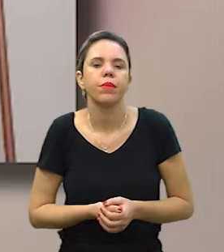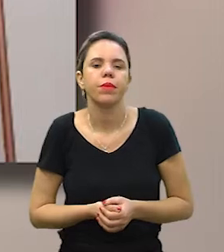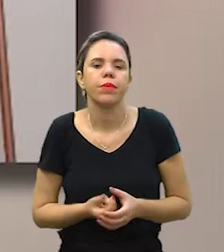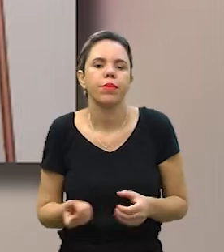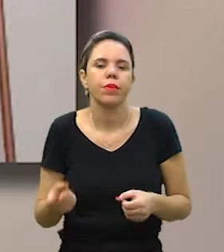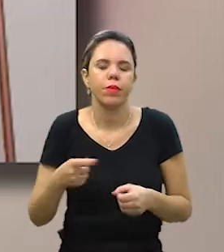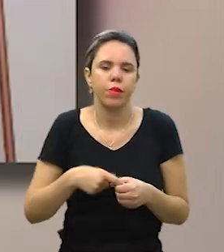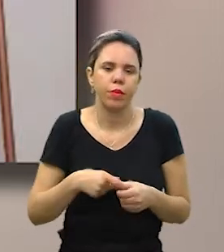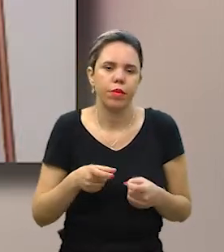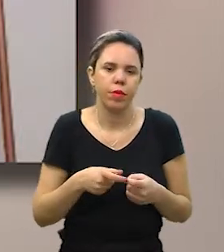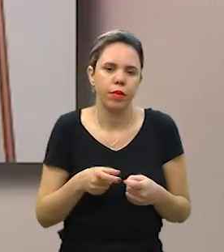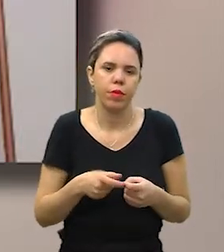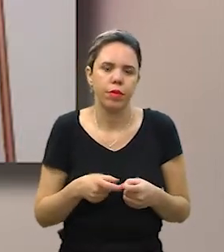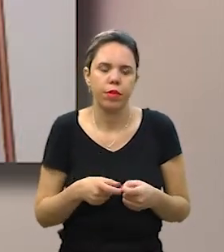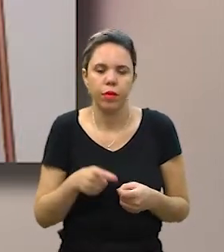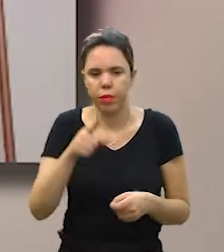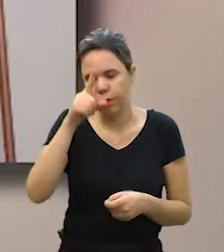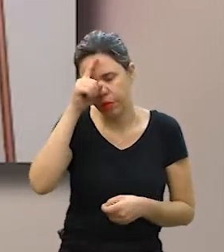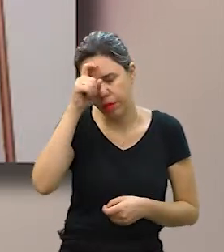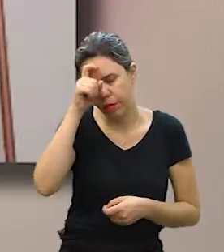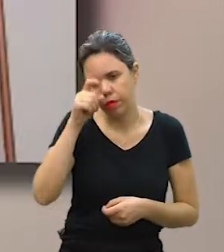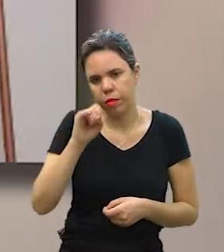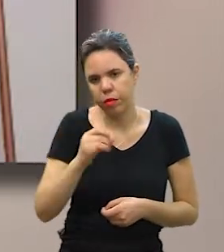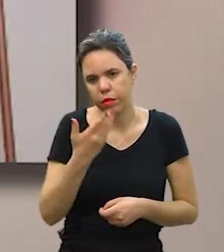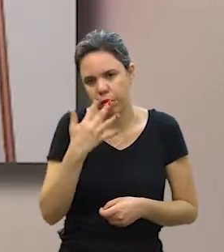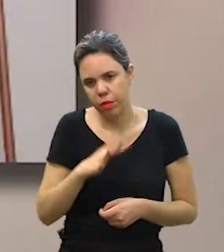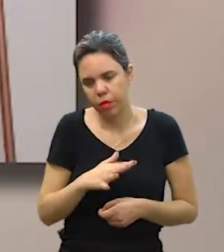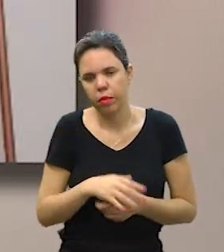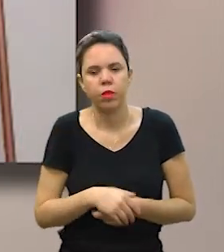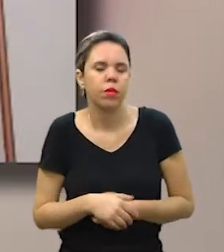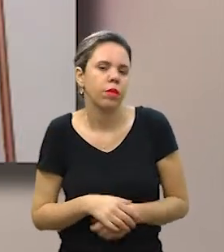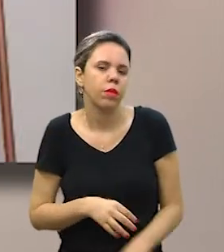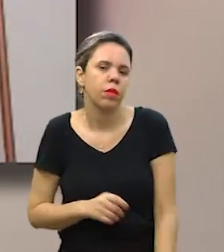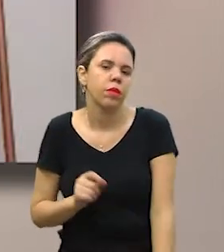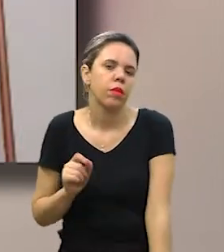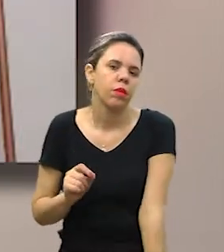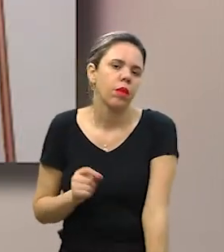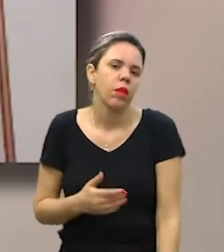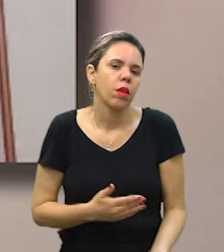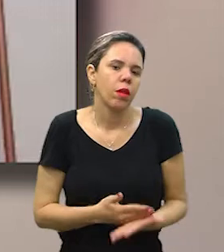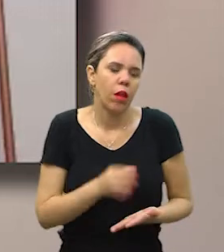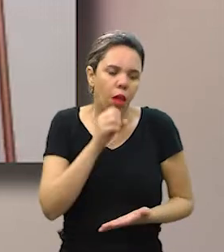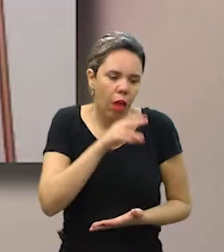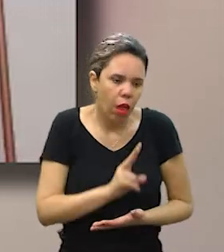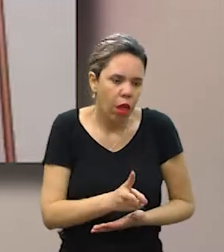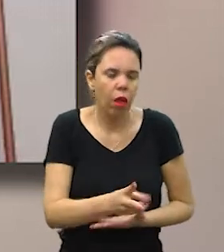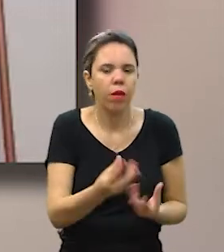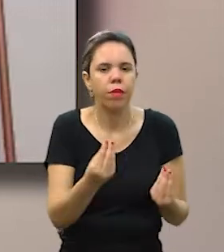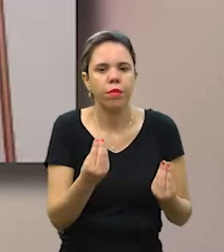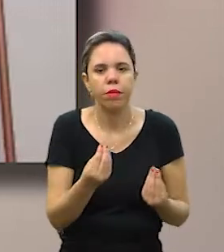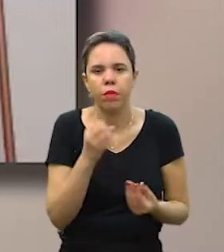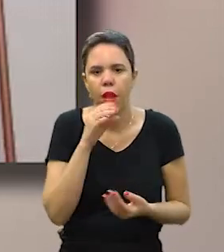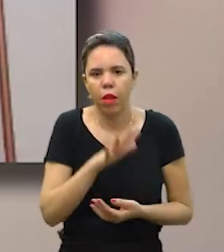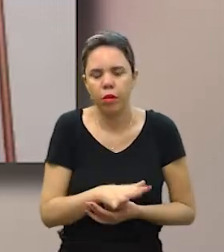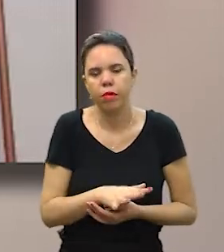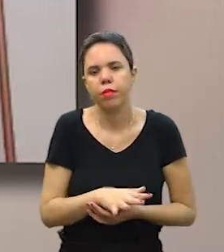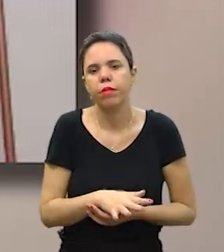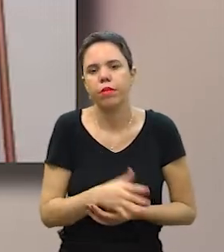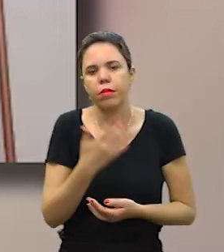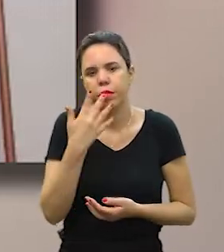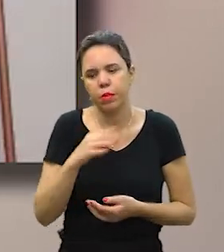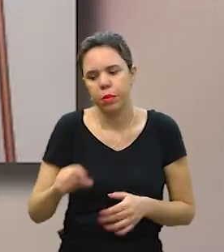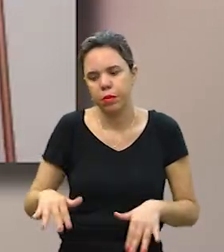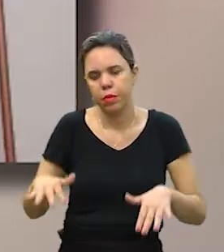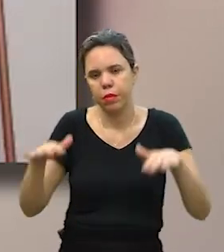Aí retornar imediatamente. Agora, se é uma criança que começou a vomitar e não para, uma